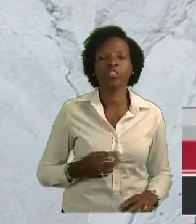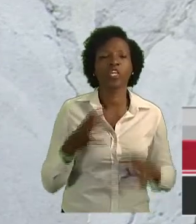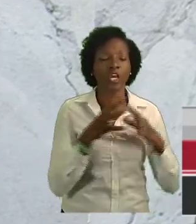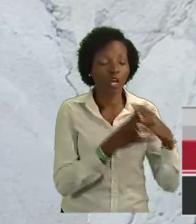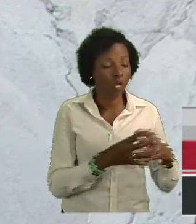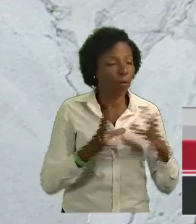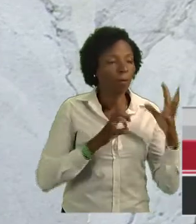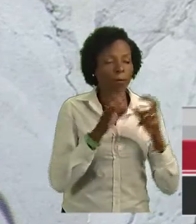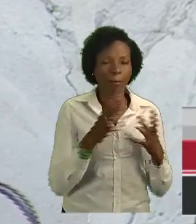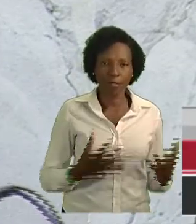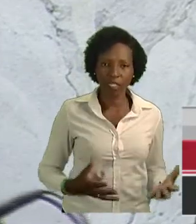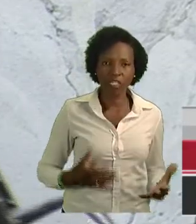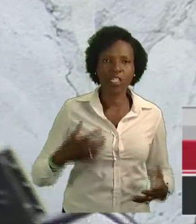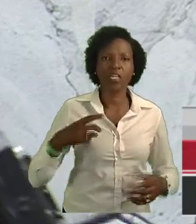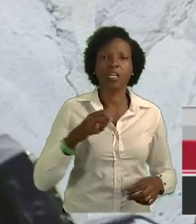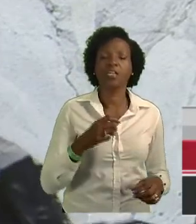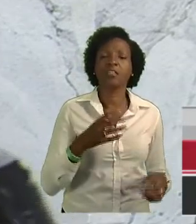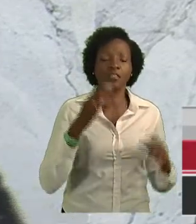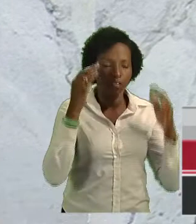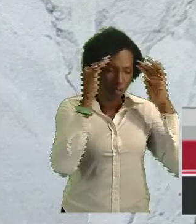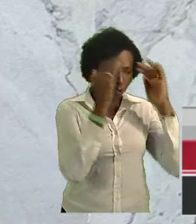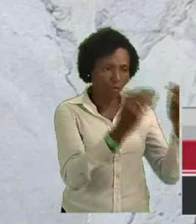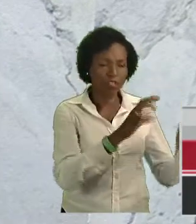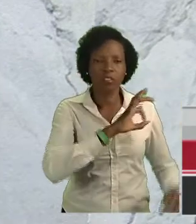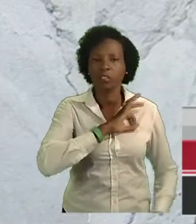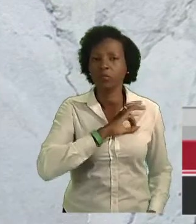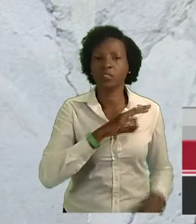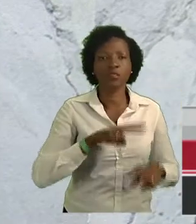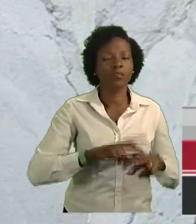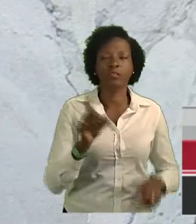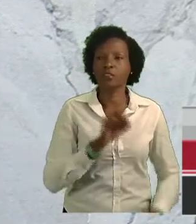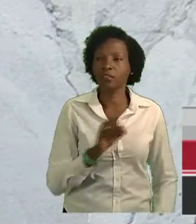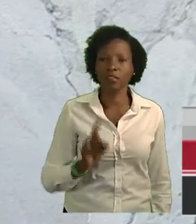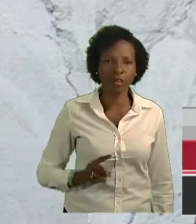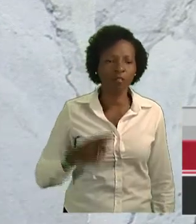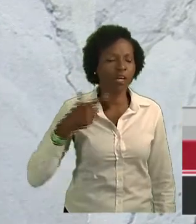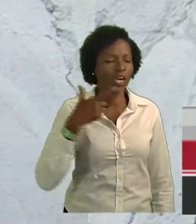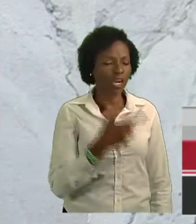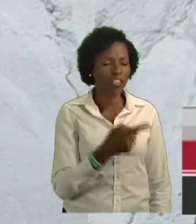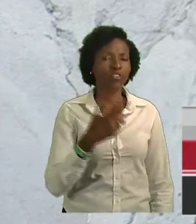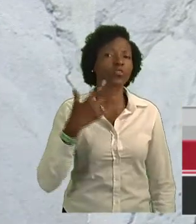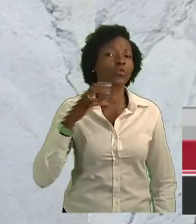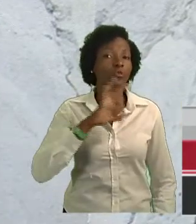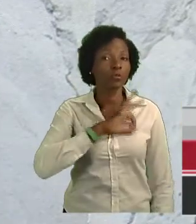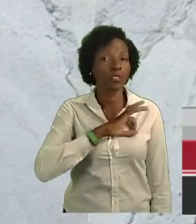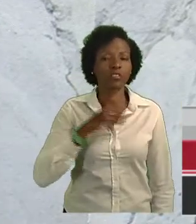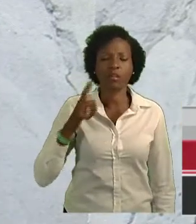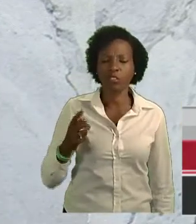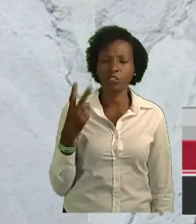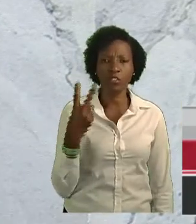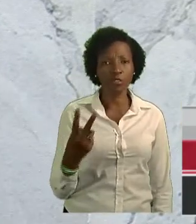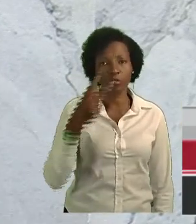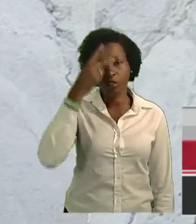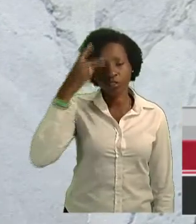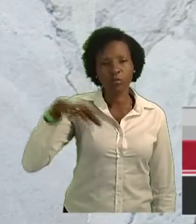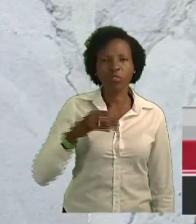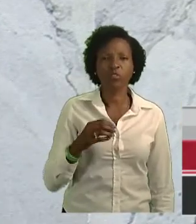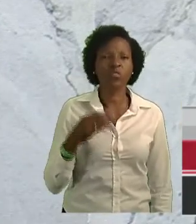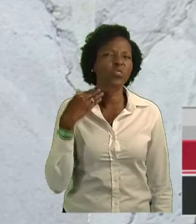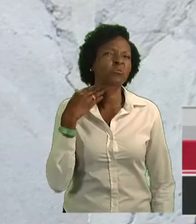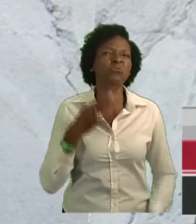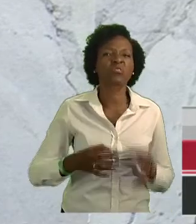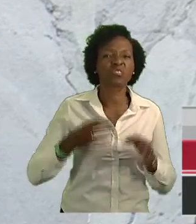policial atirou na perna de um cidadão a sua excelência juiz acha que ele não cometeu crime nenhum treino fez golo entendeu